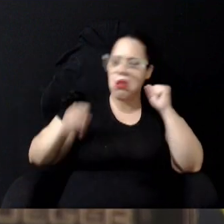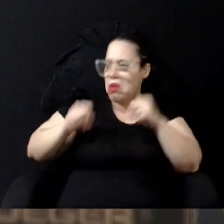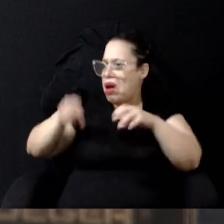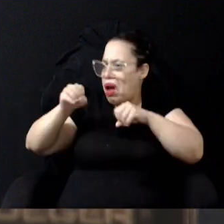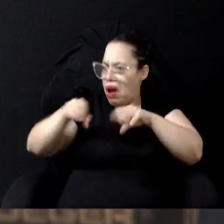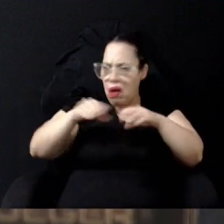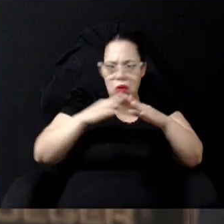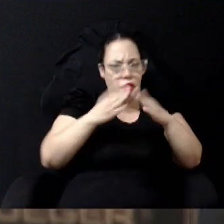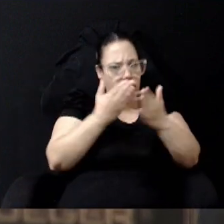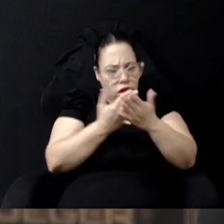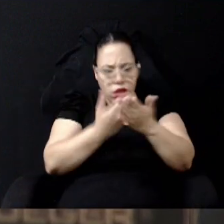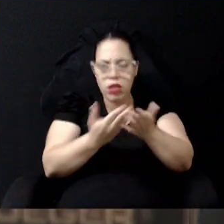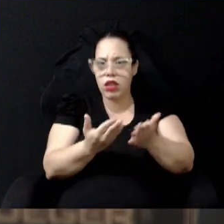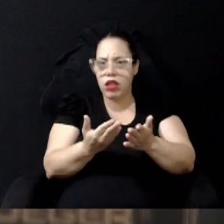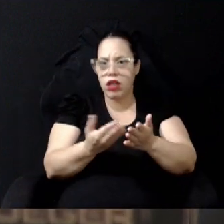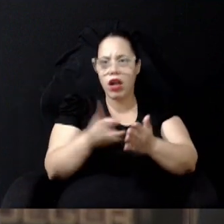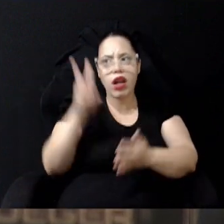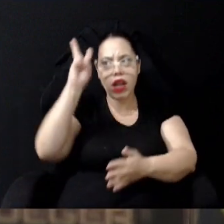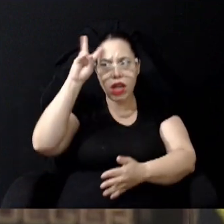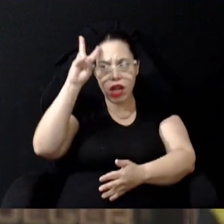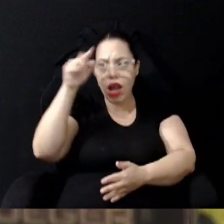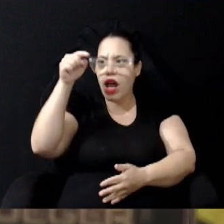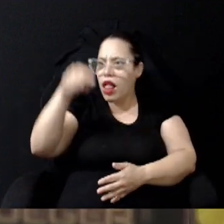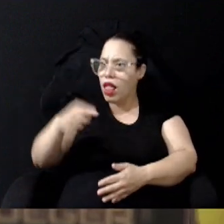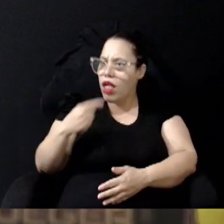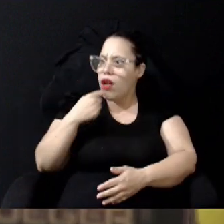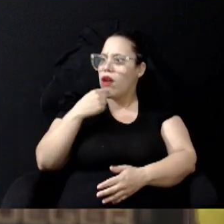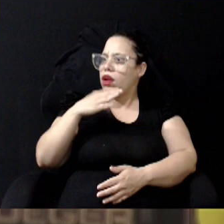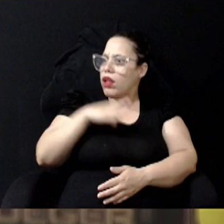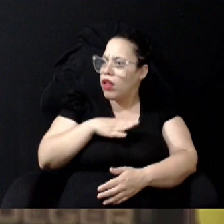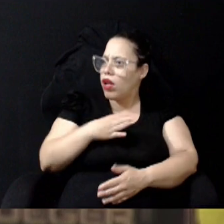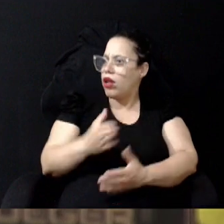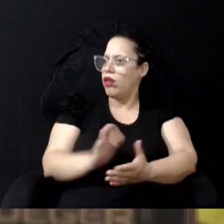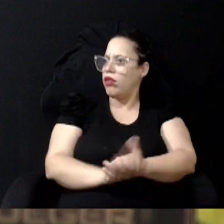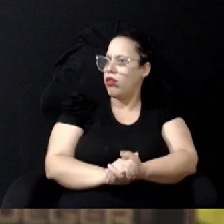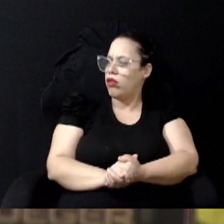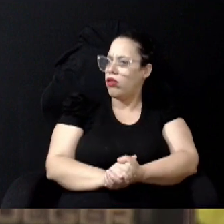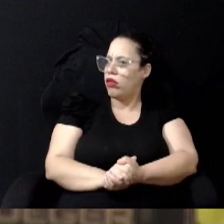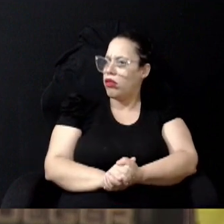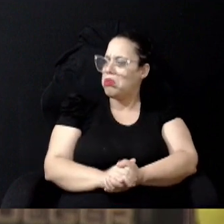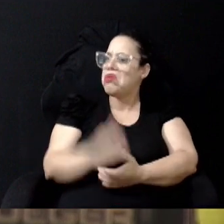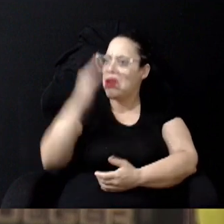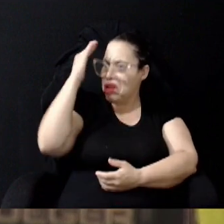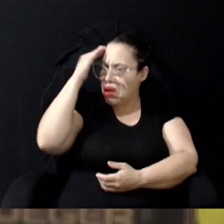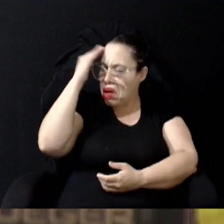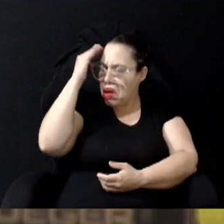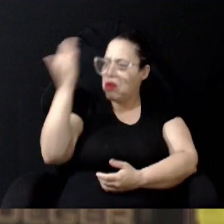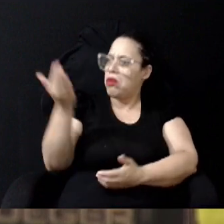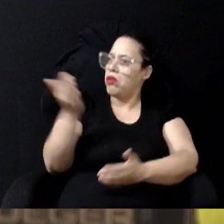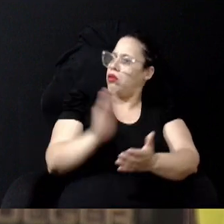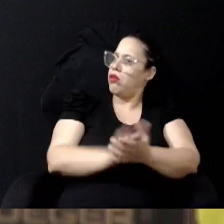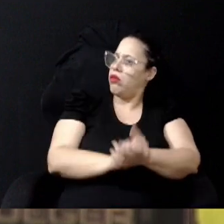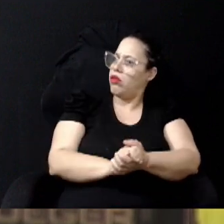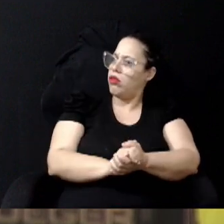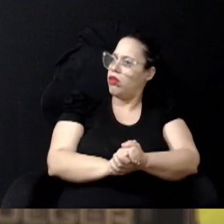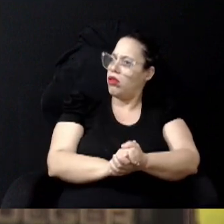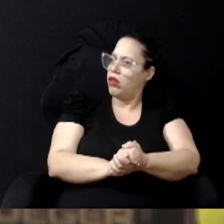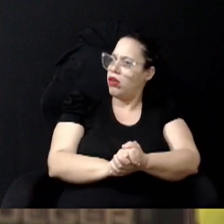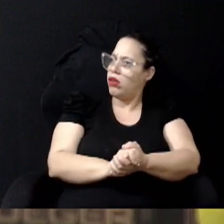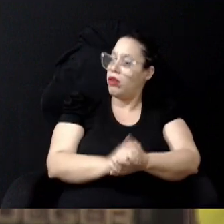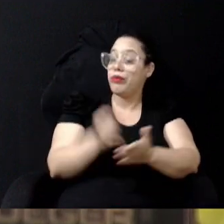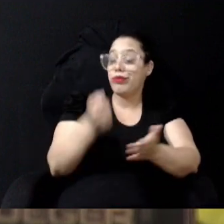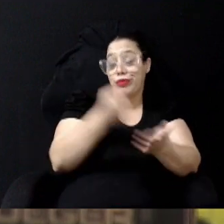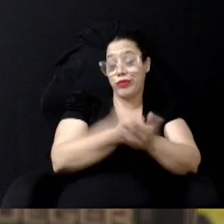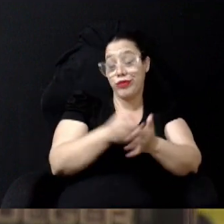escolas a história dessa cidade para esses garotos, para eles saberem? Eu acho que a gente precisa tomar uma providência, não, Paulo?